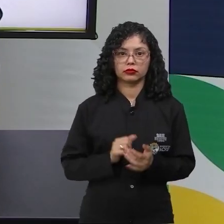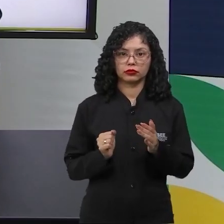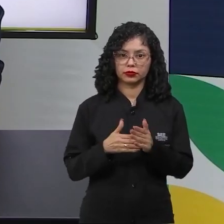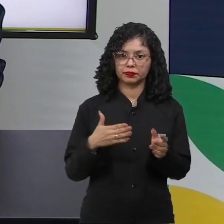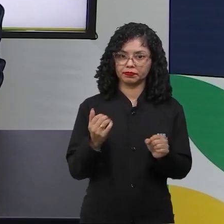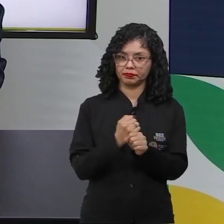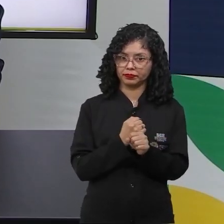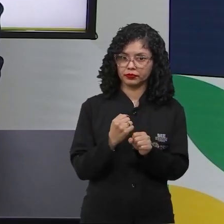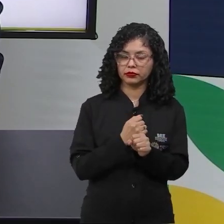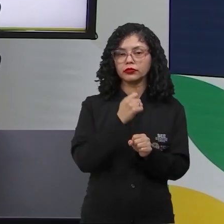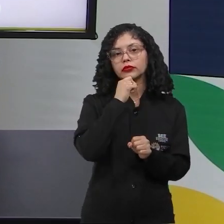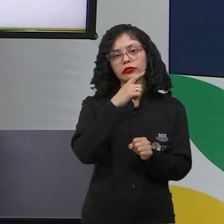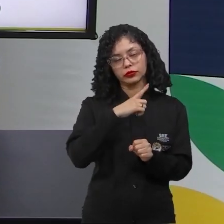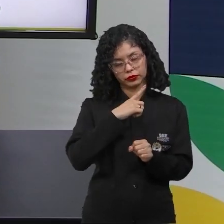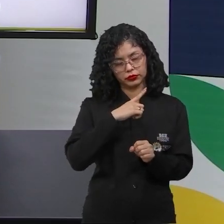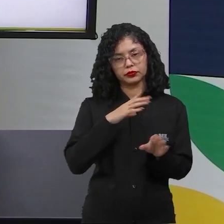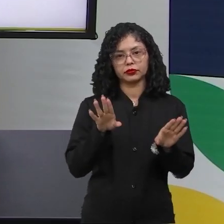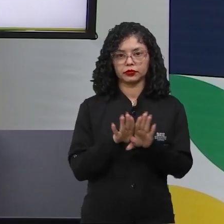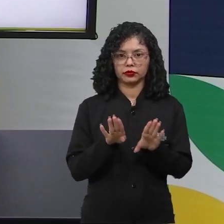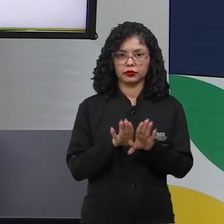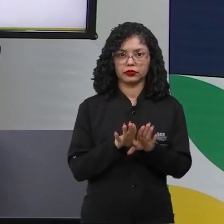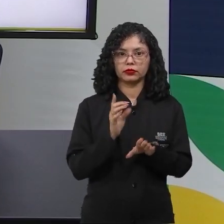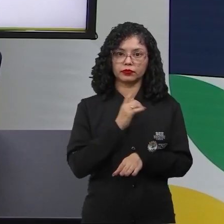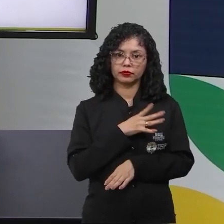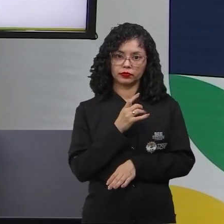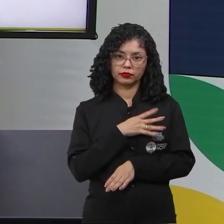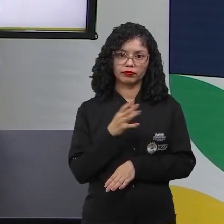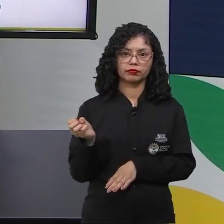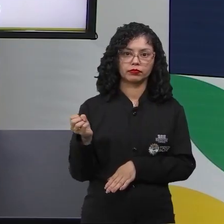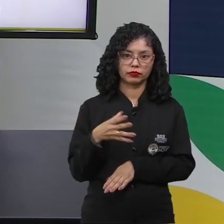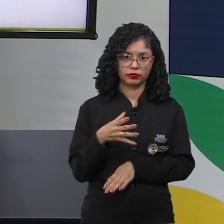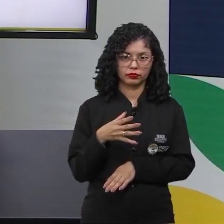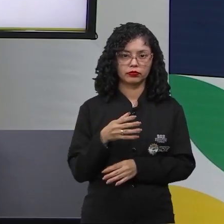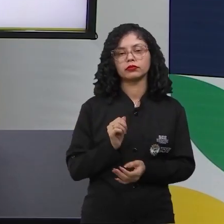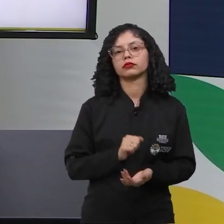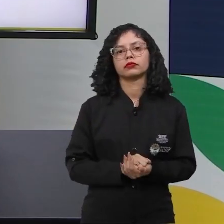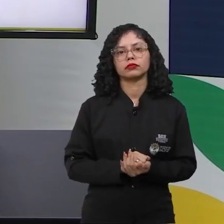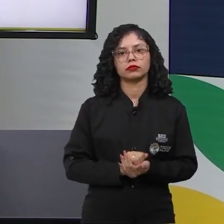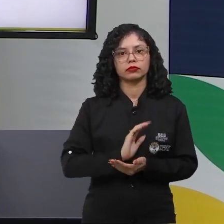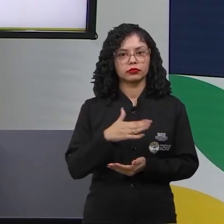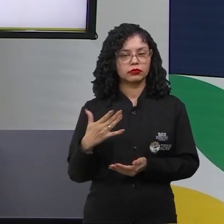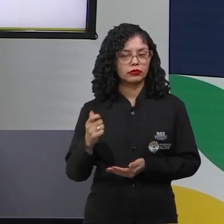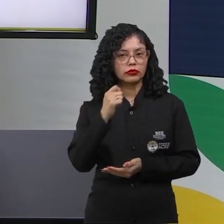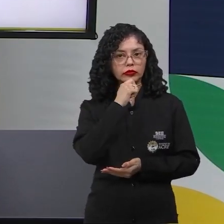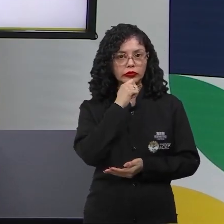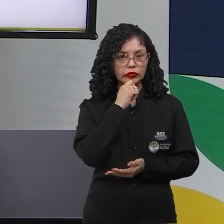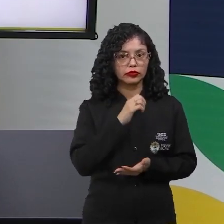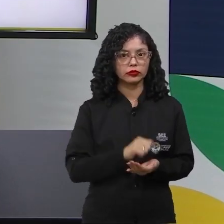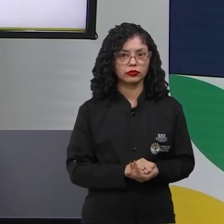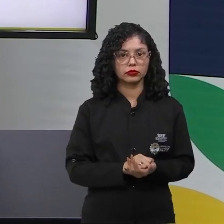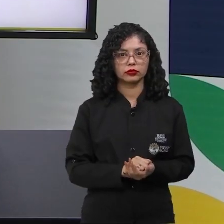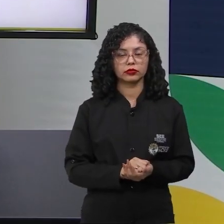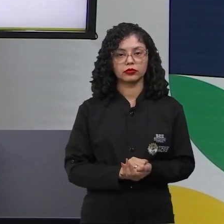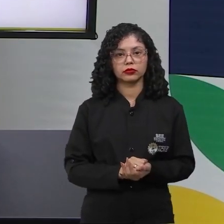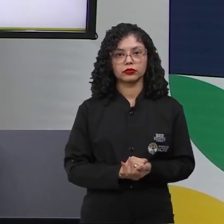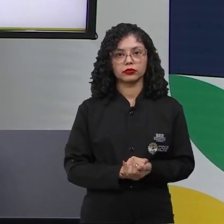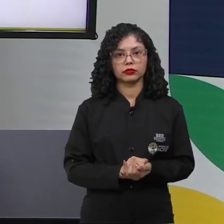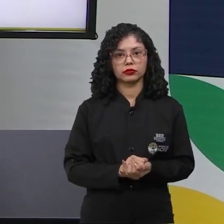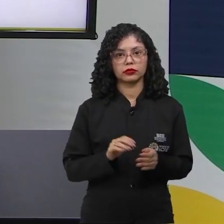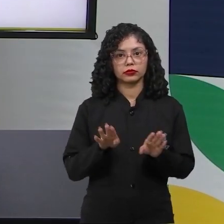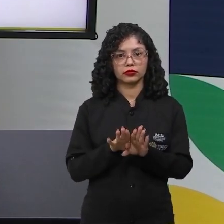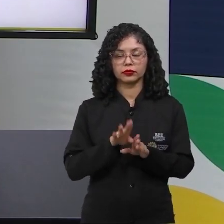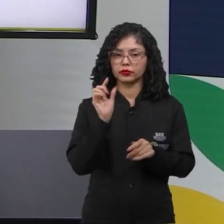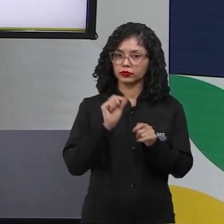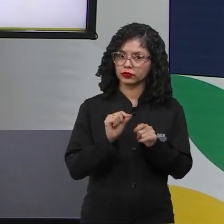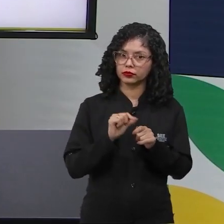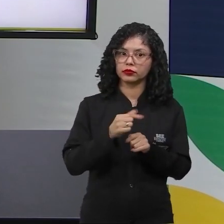muitos anos, existe, né, esse medo do novo. Então, quando o Edward Jenner ele